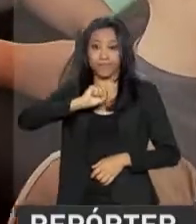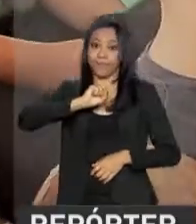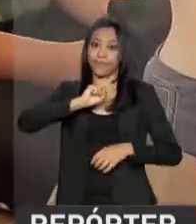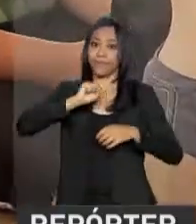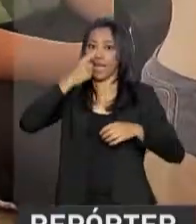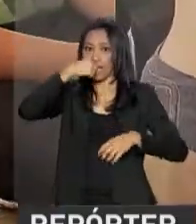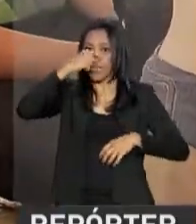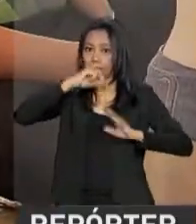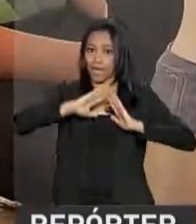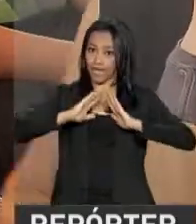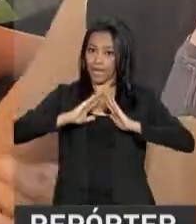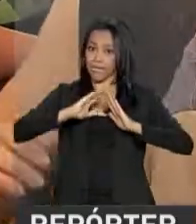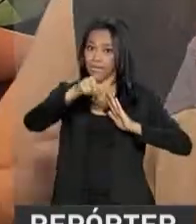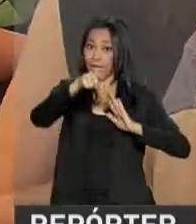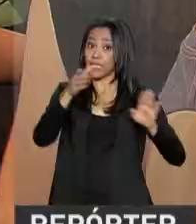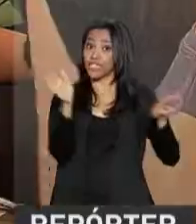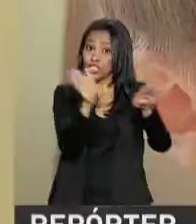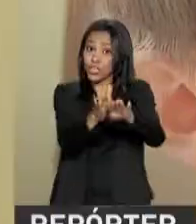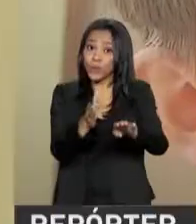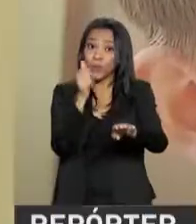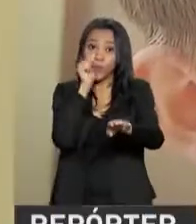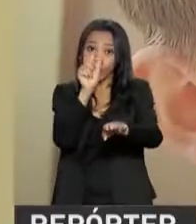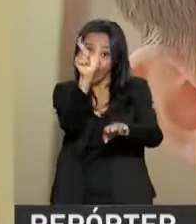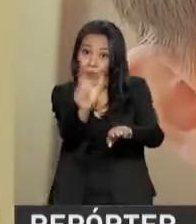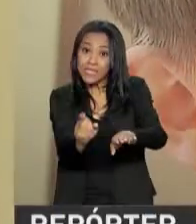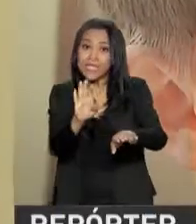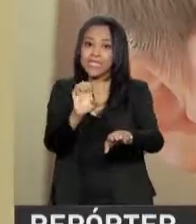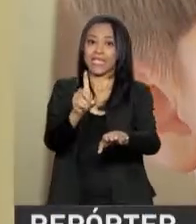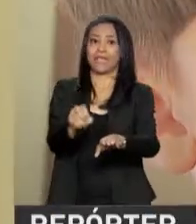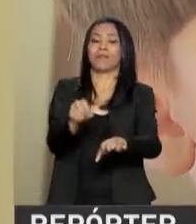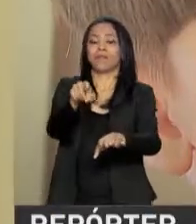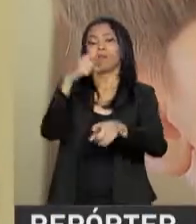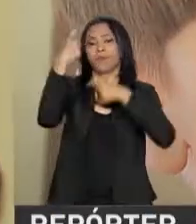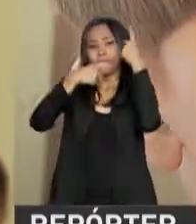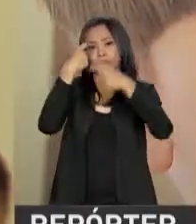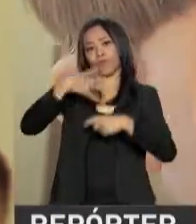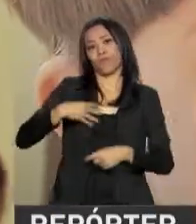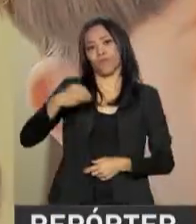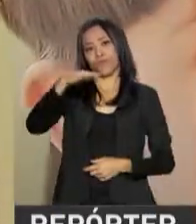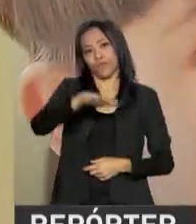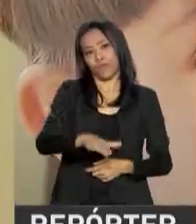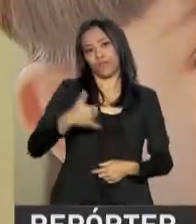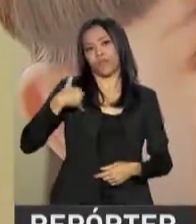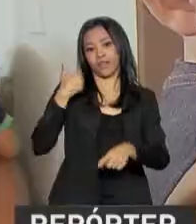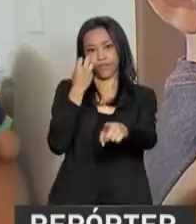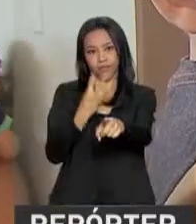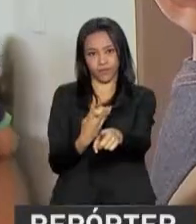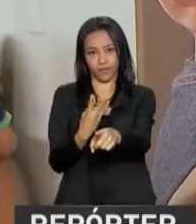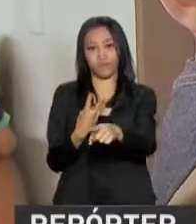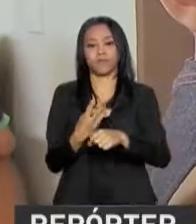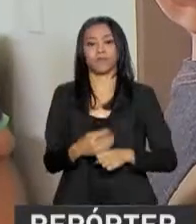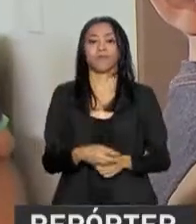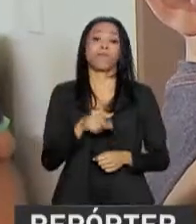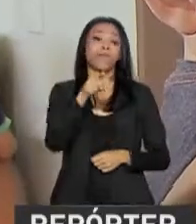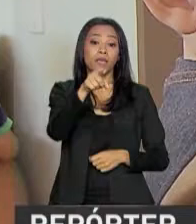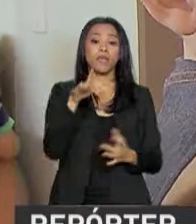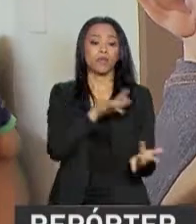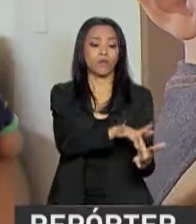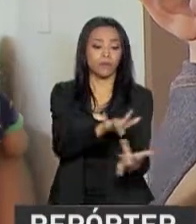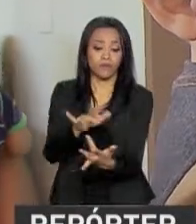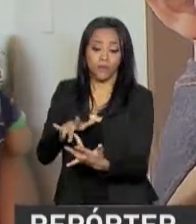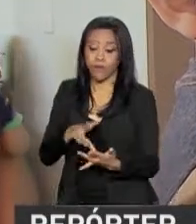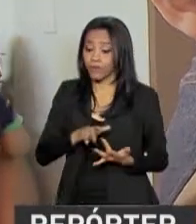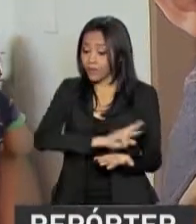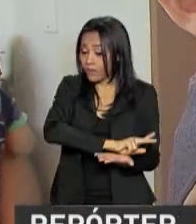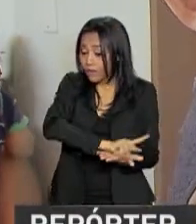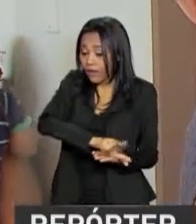ana chegou cedo no posto de saúde a preocupação é com o filho miguel que três anos eles têm contato com muitas outras crianças